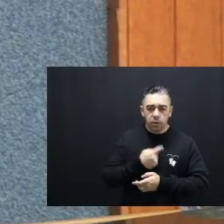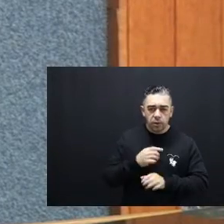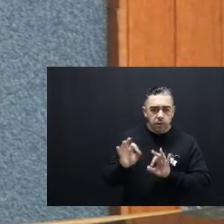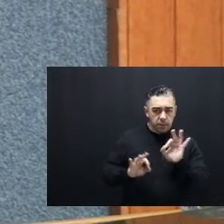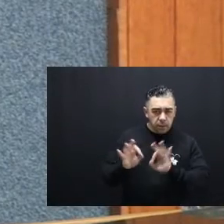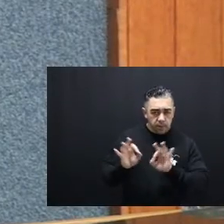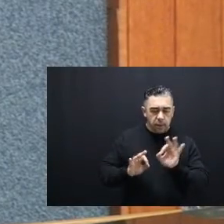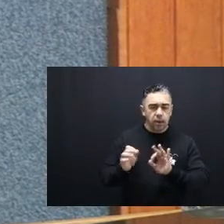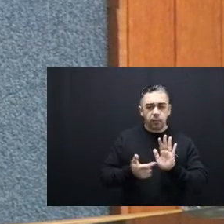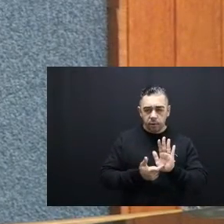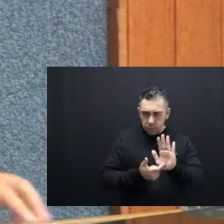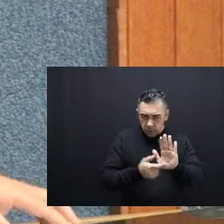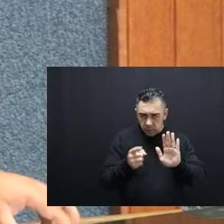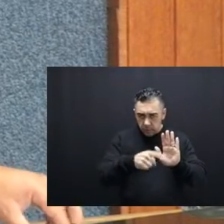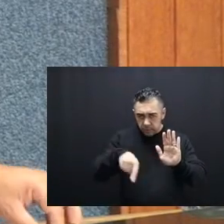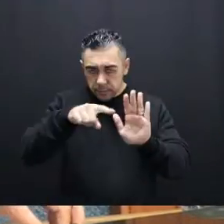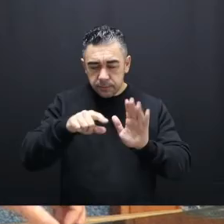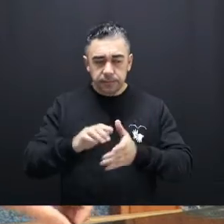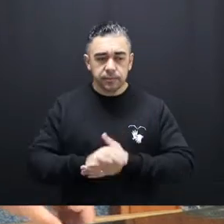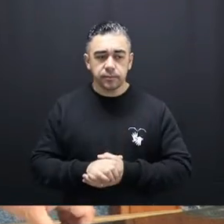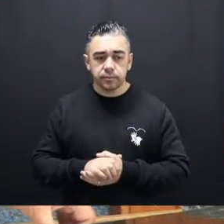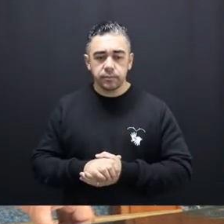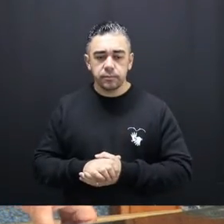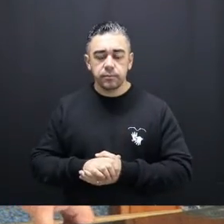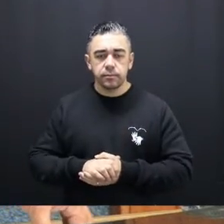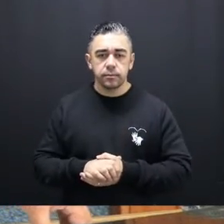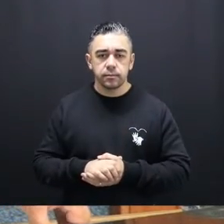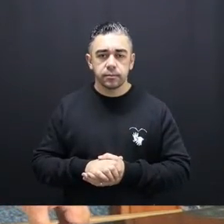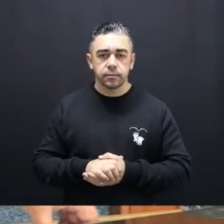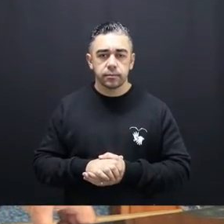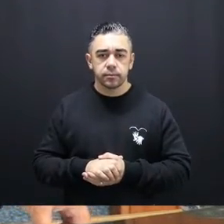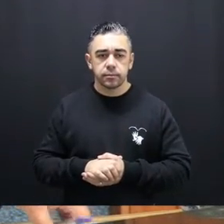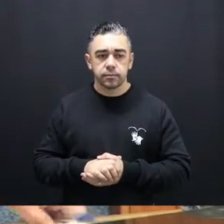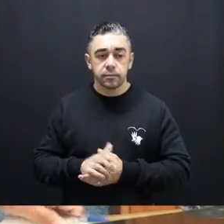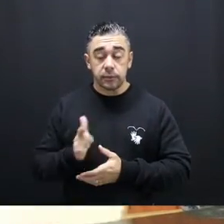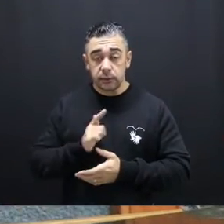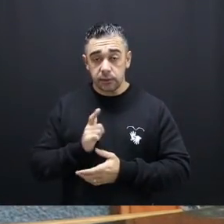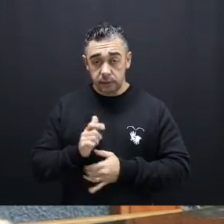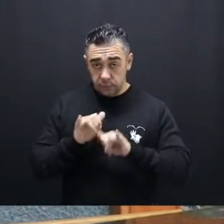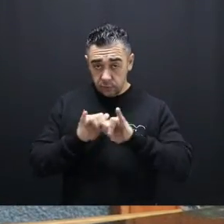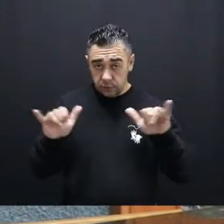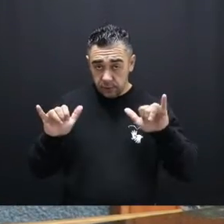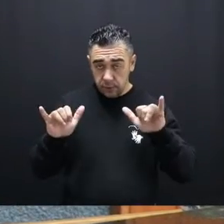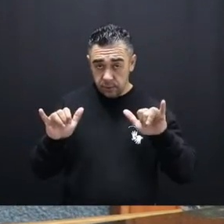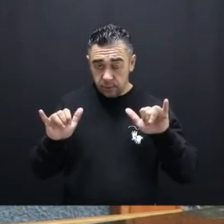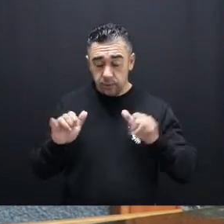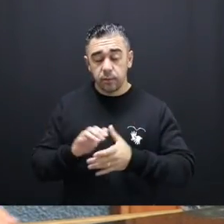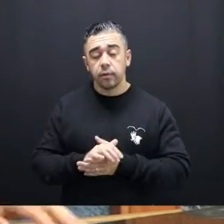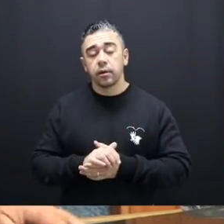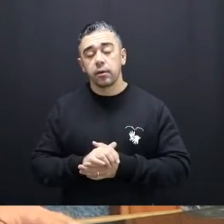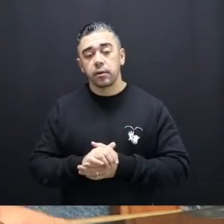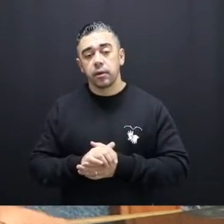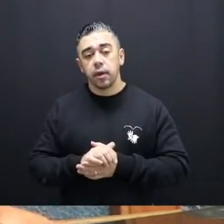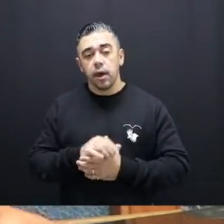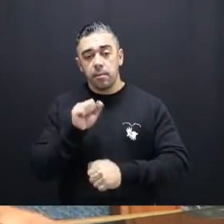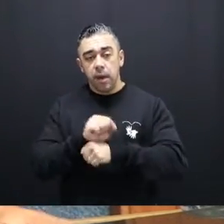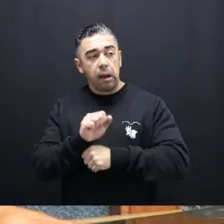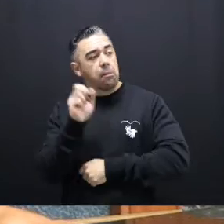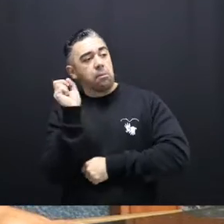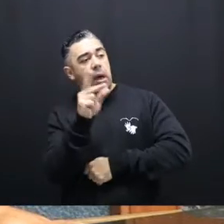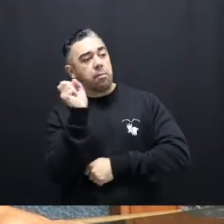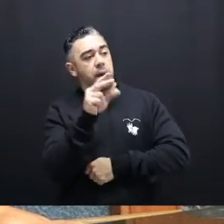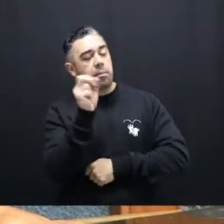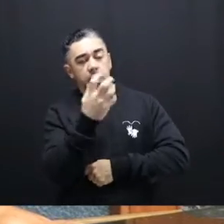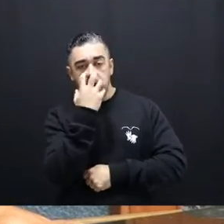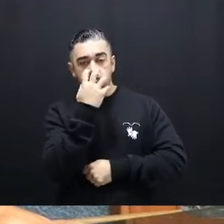para nossa prestação de contas é Tem um ditado que fala em você ficar parando para tirar pedra os